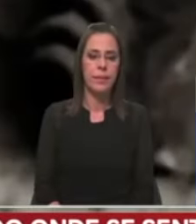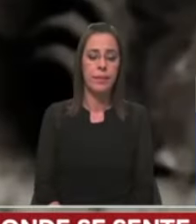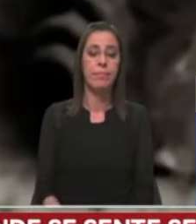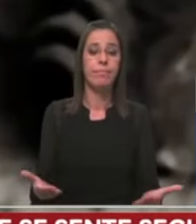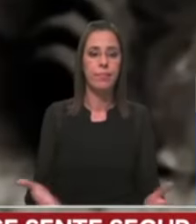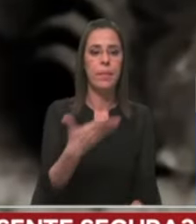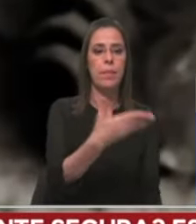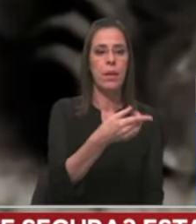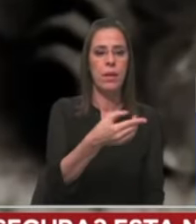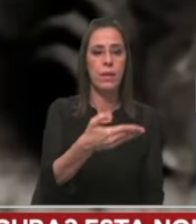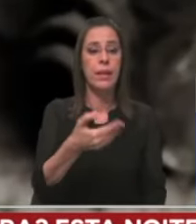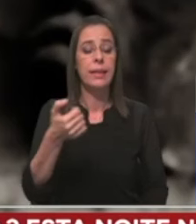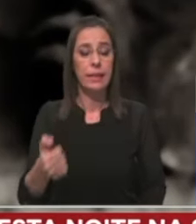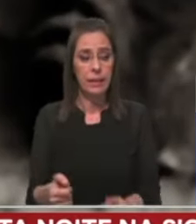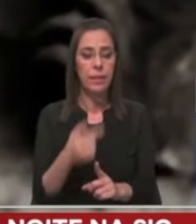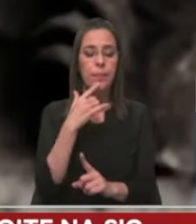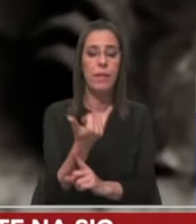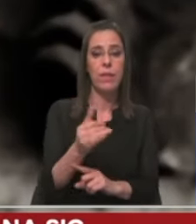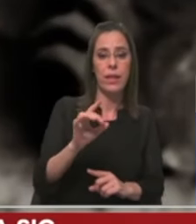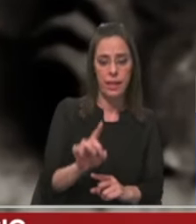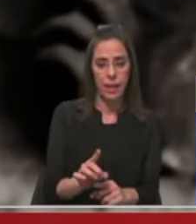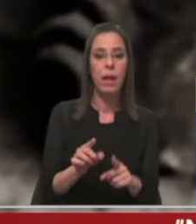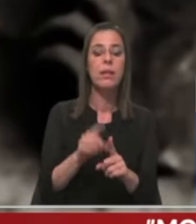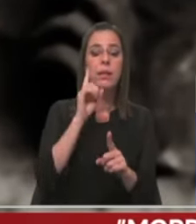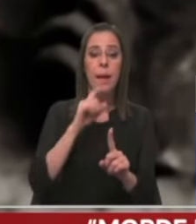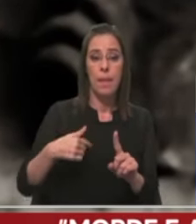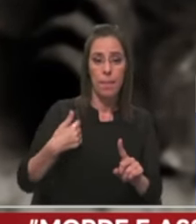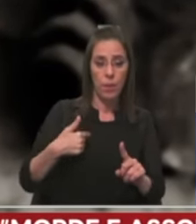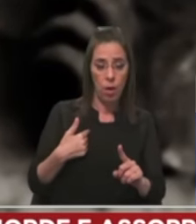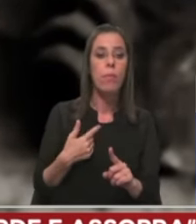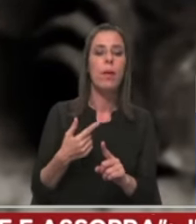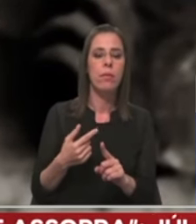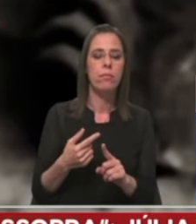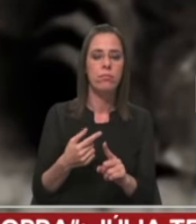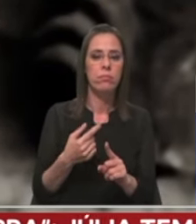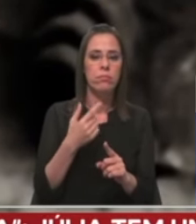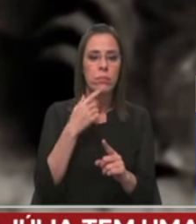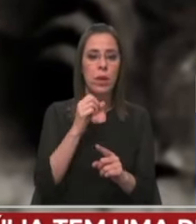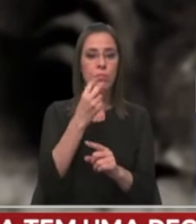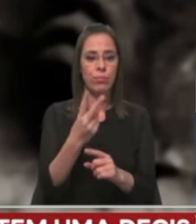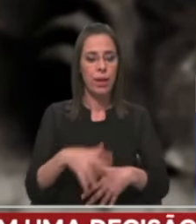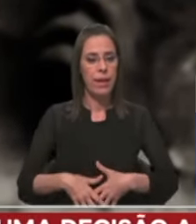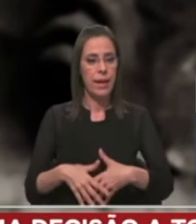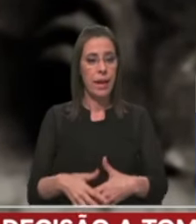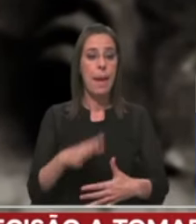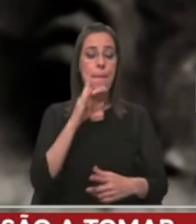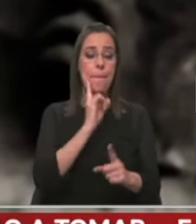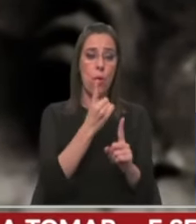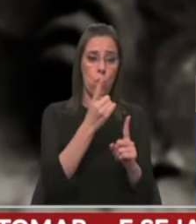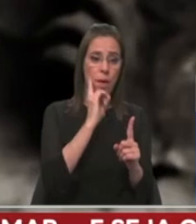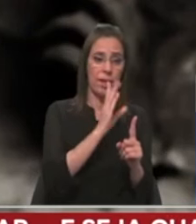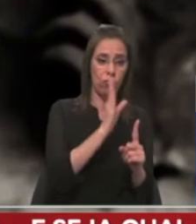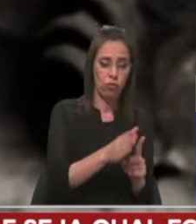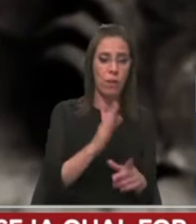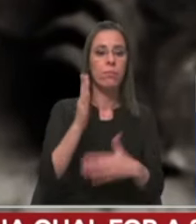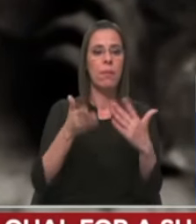Em 1975, aos 26 anos, Maria dos Anjos alcança a segunda gestação. Já era mãe de uma menina e